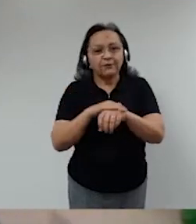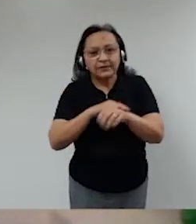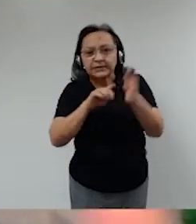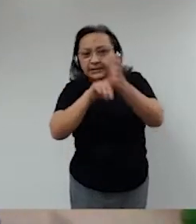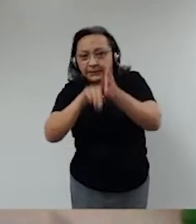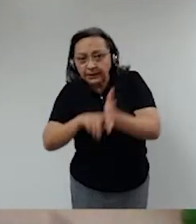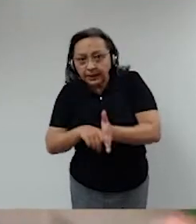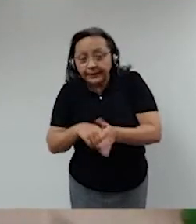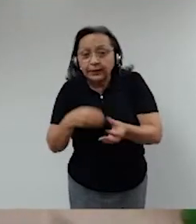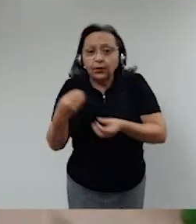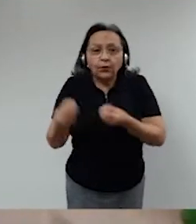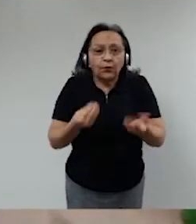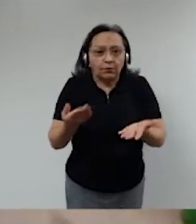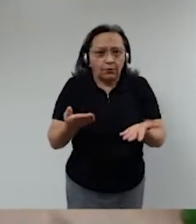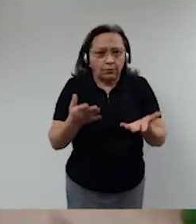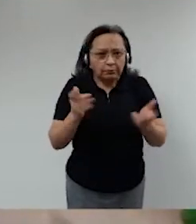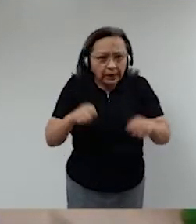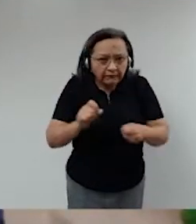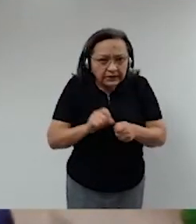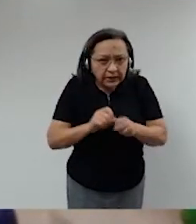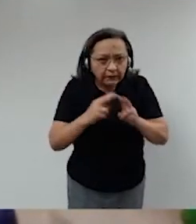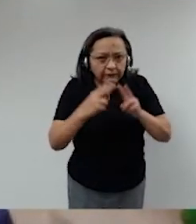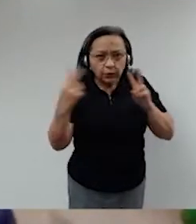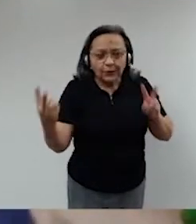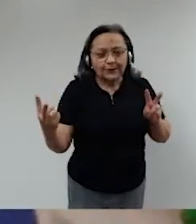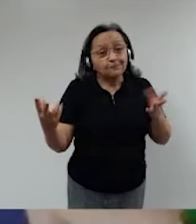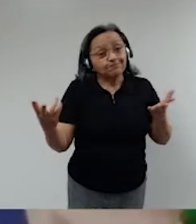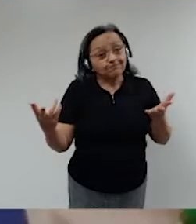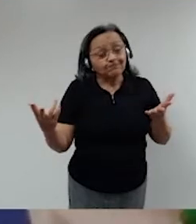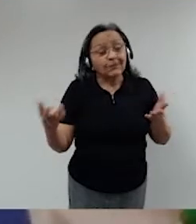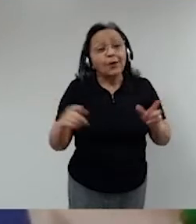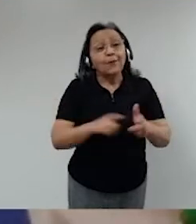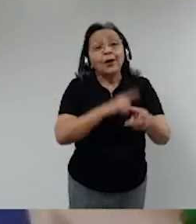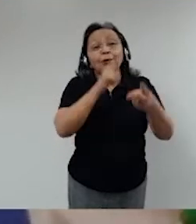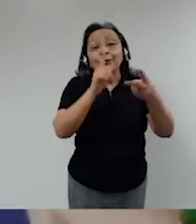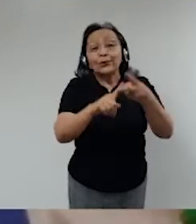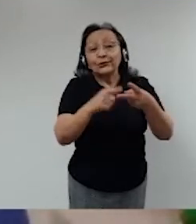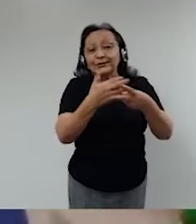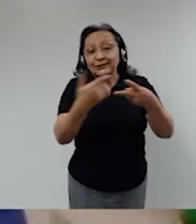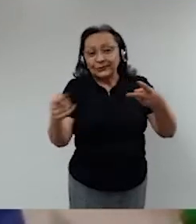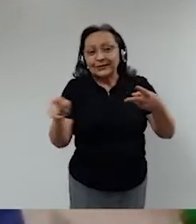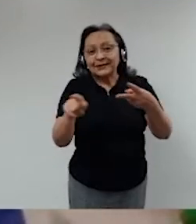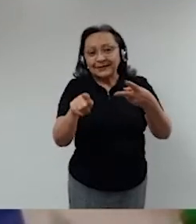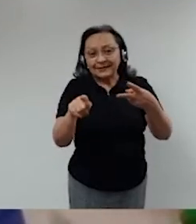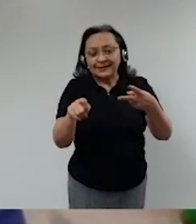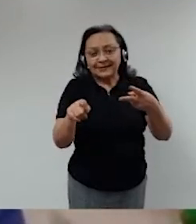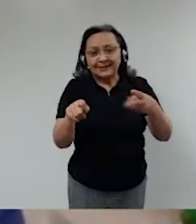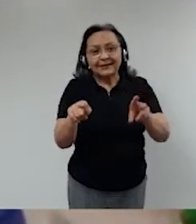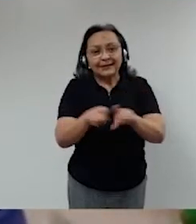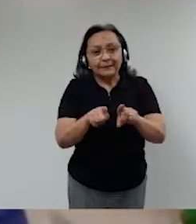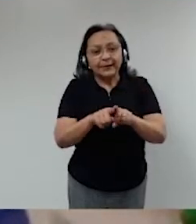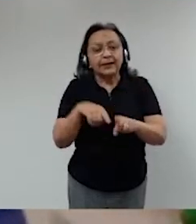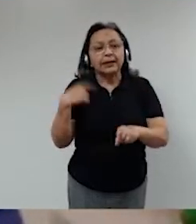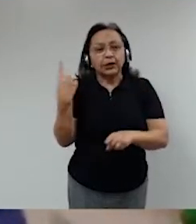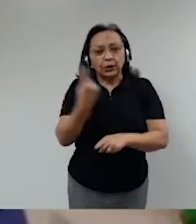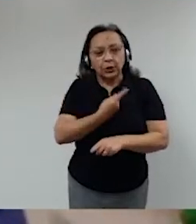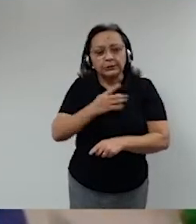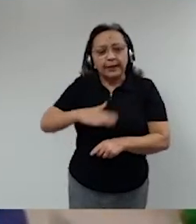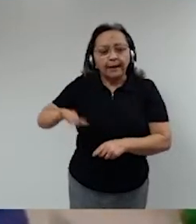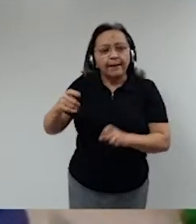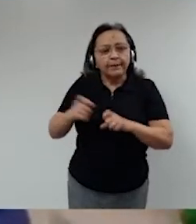ser atendido através da telemedicina. Uma outra questão também que nós temos